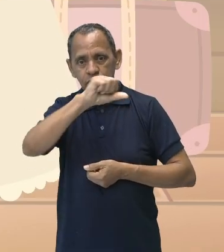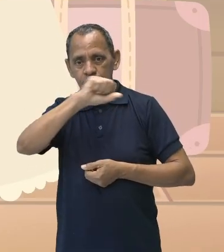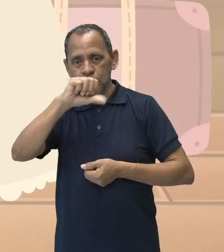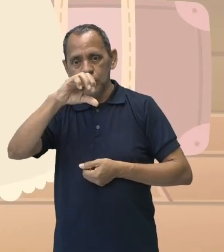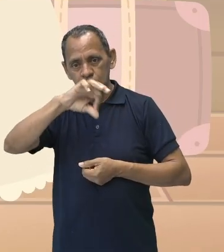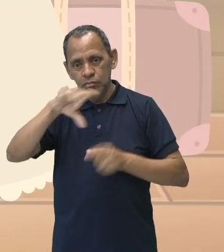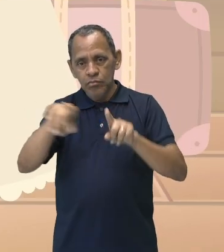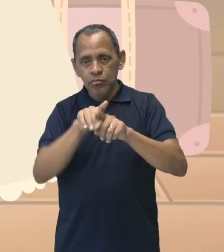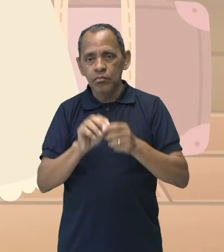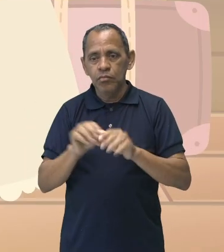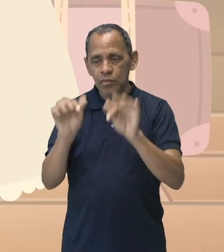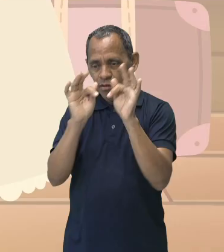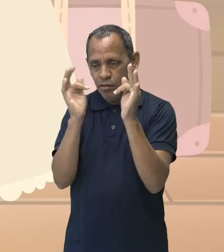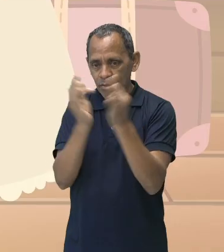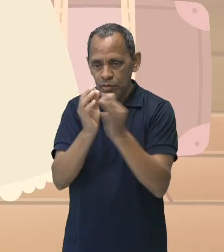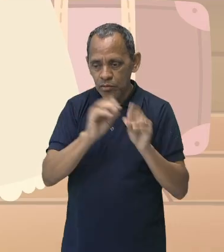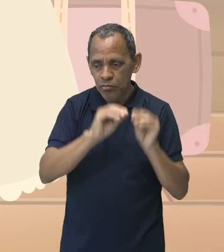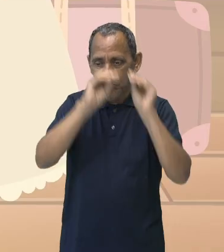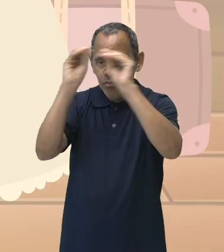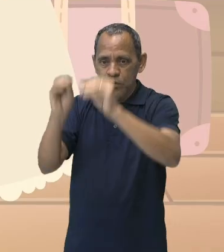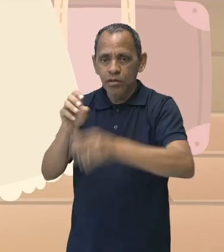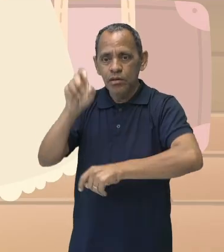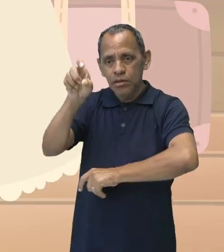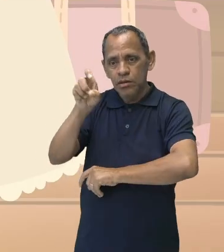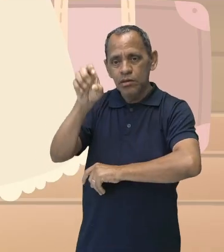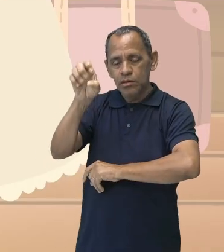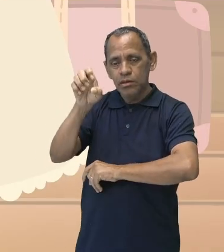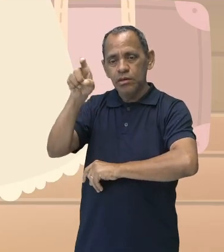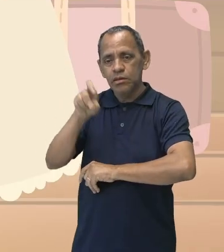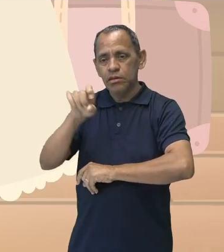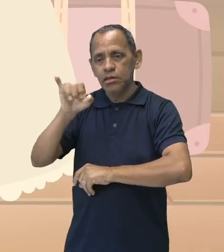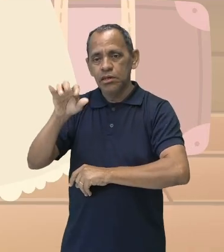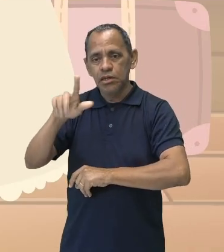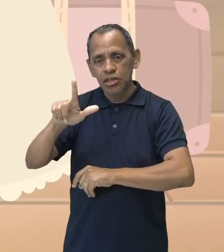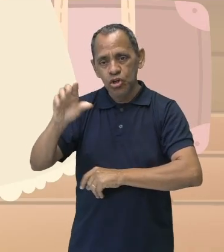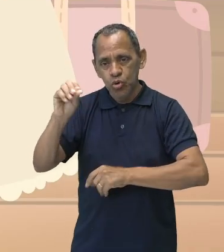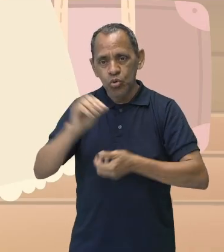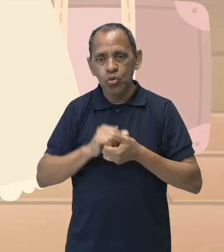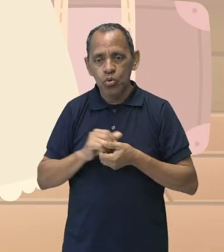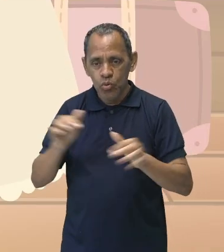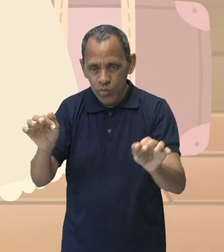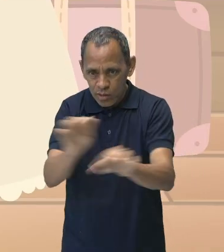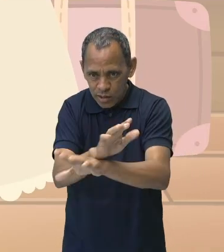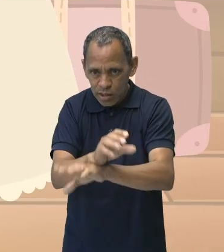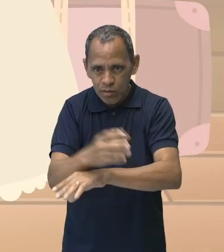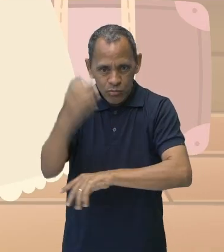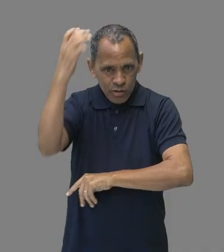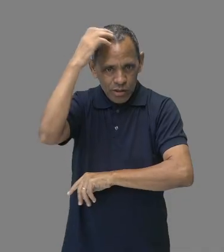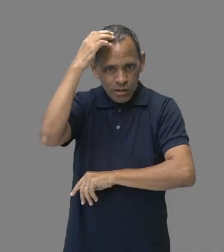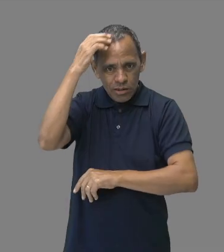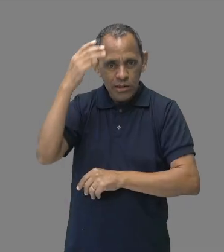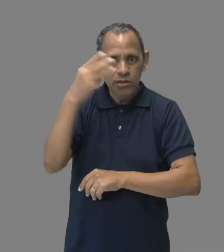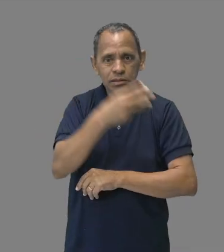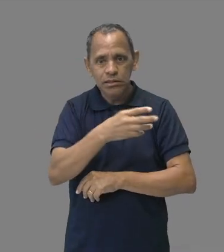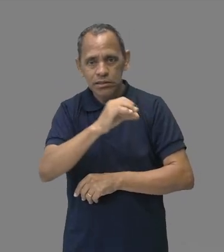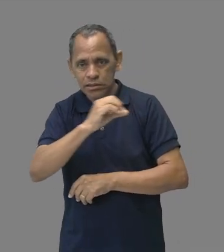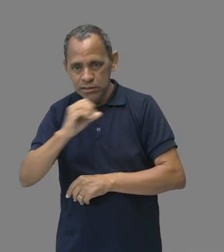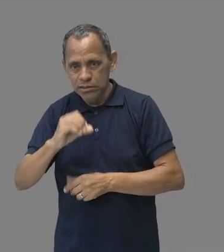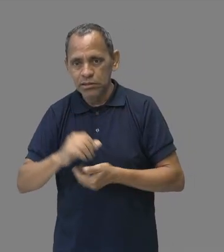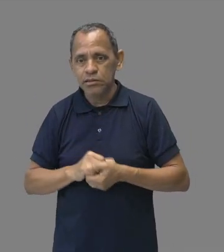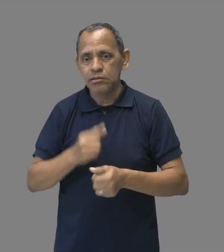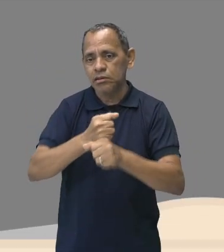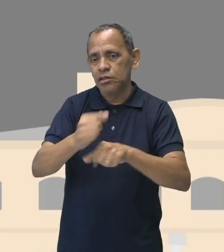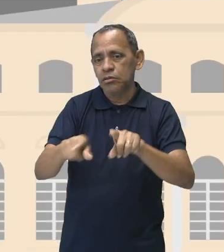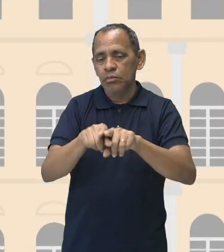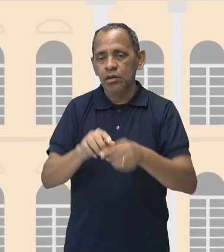1889, a família real embarcou para o exílio na Europa, encerrando mais de 300 anos de monarquia no Brasil. Enquanto isso,